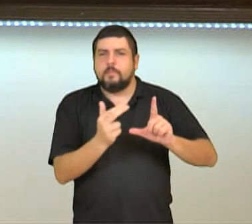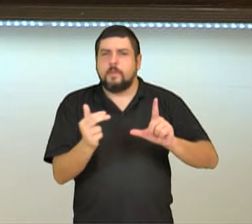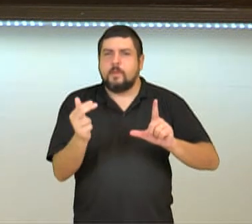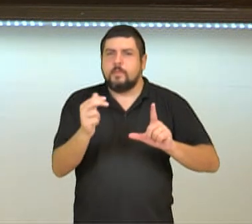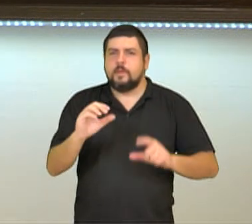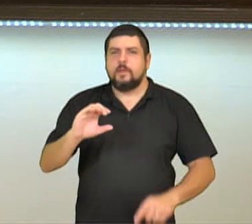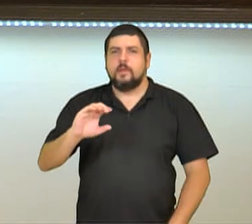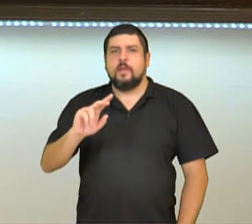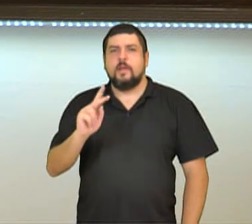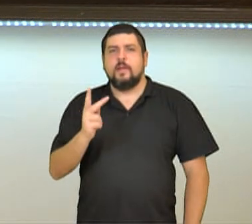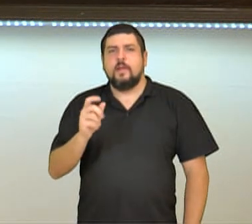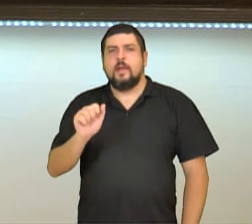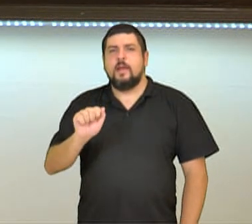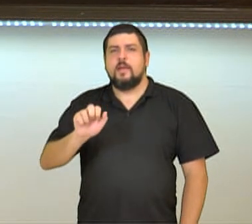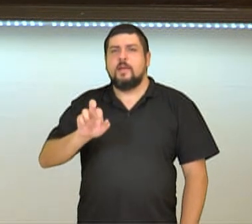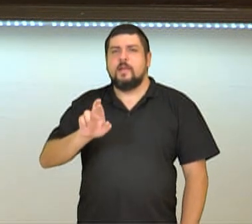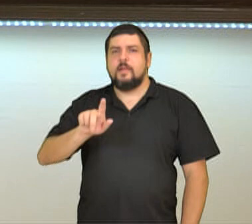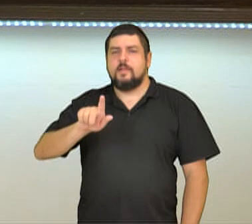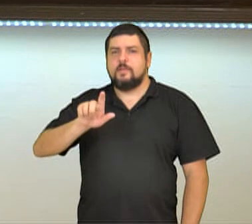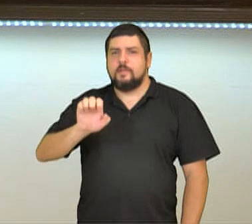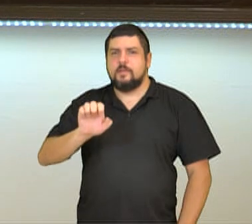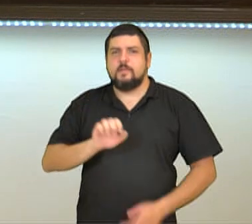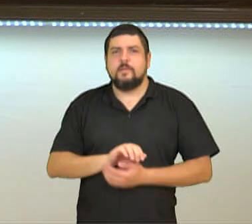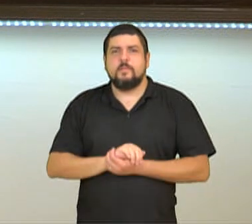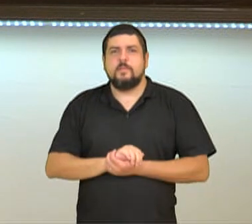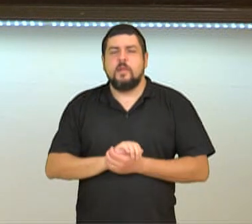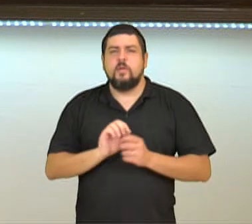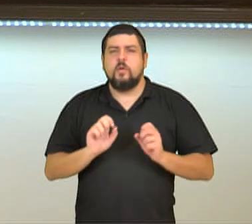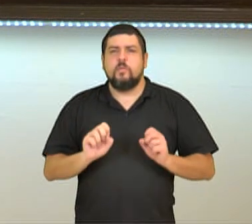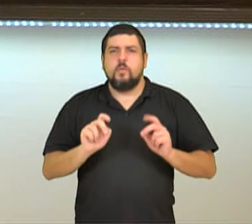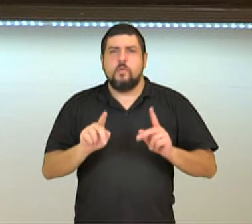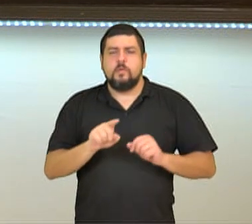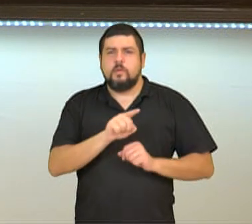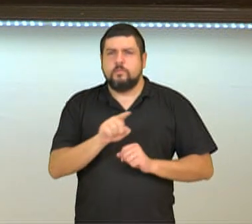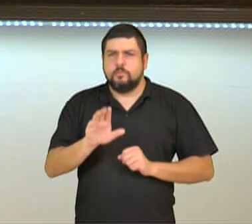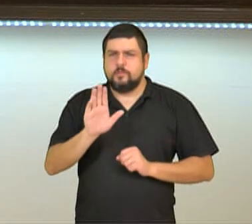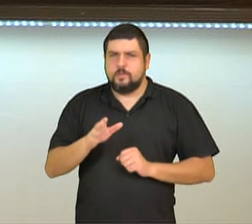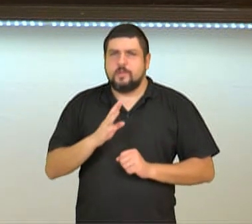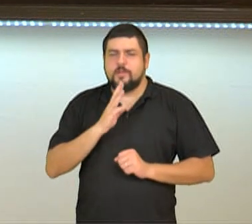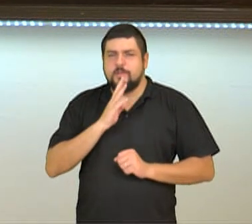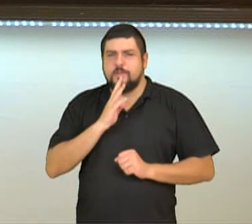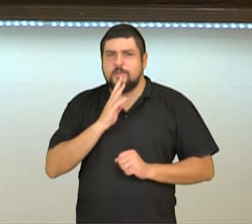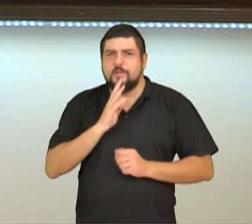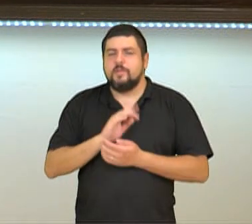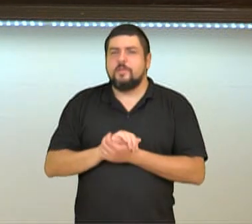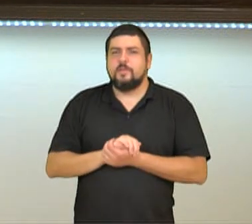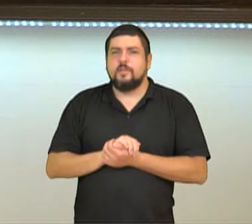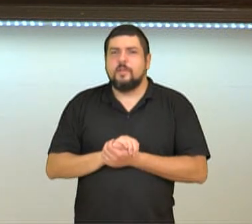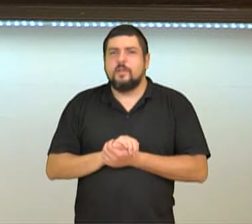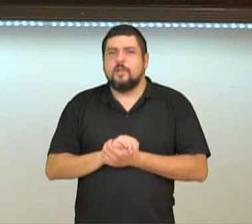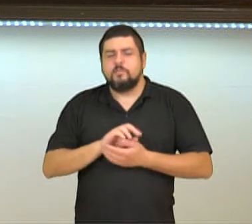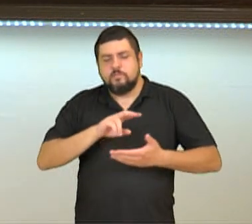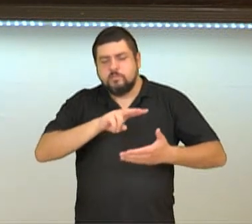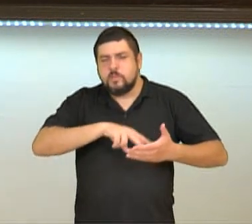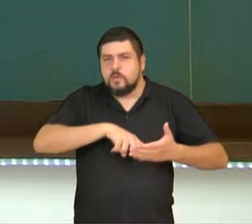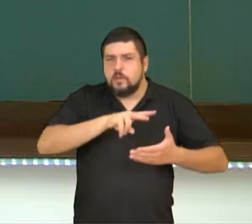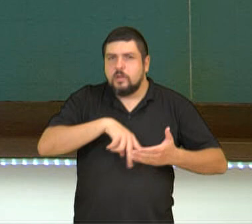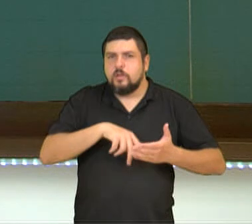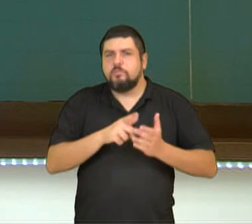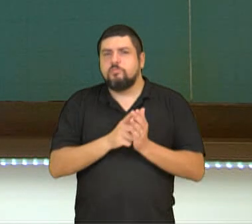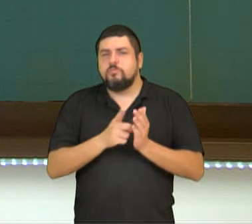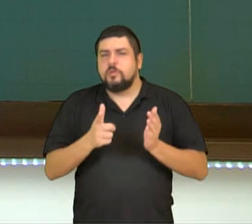de ler algumas histórias em quadrinhos, algumas tirinhas e charges. Nós vamos perceber